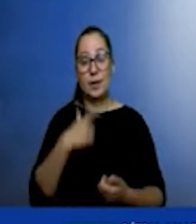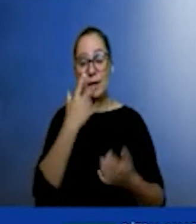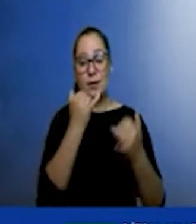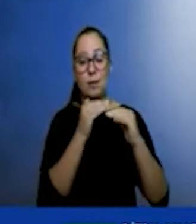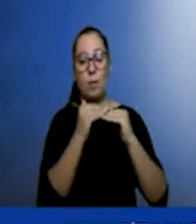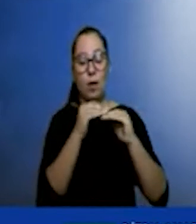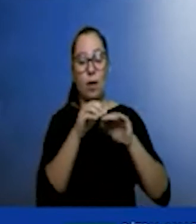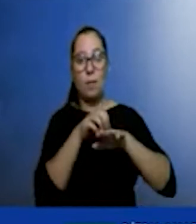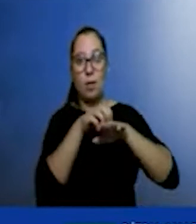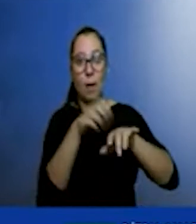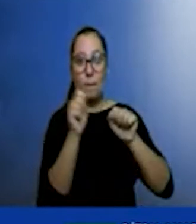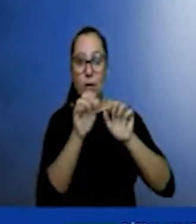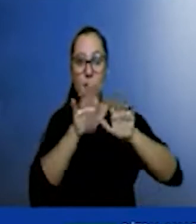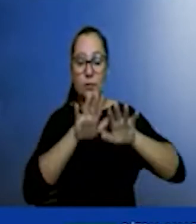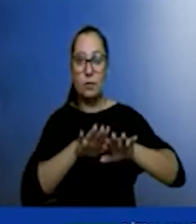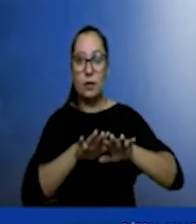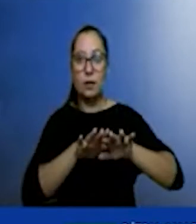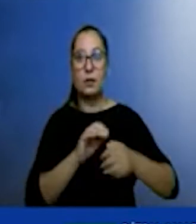poderia ficar